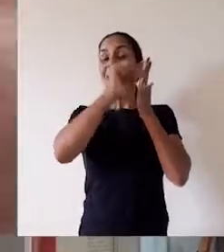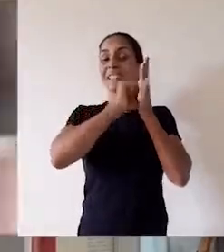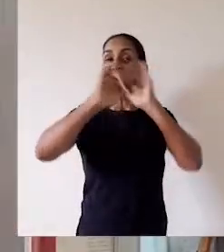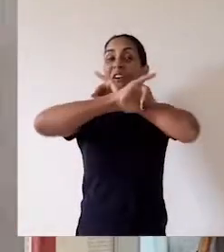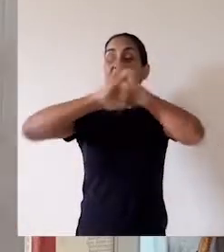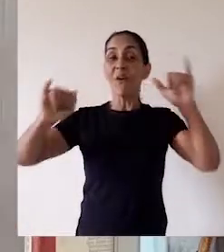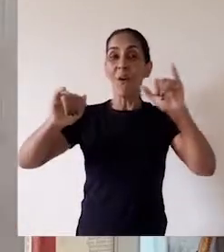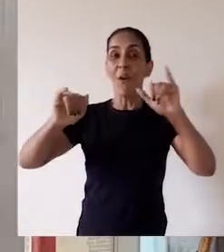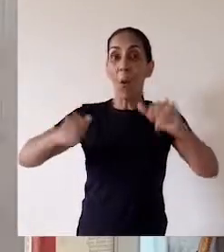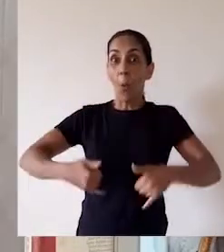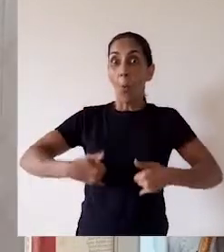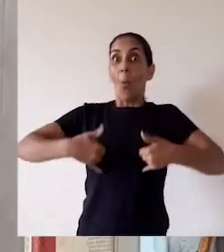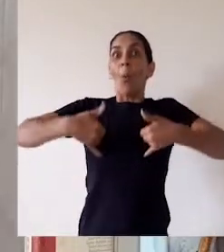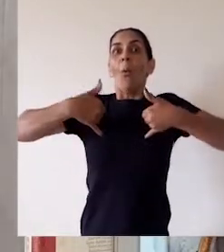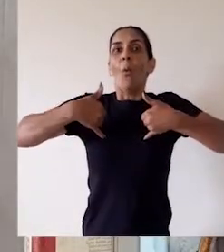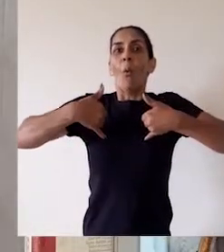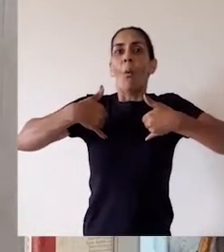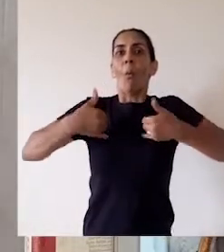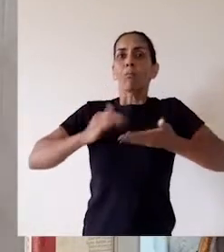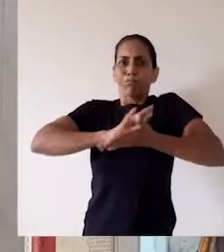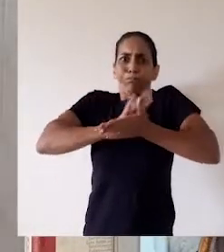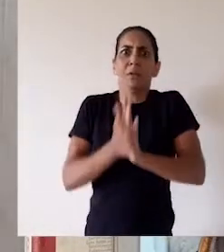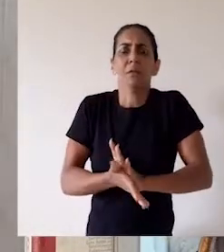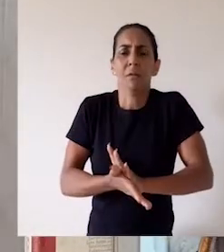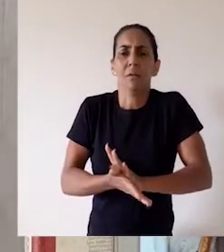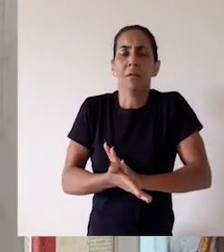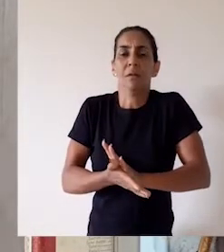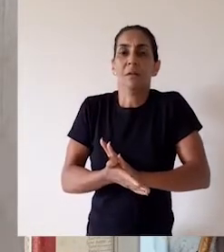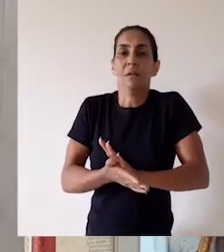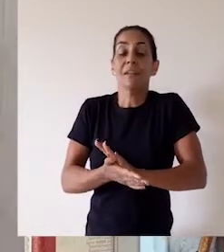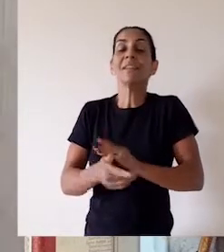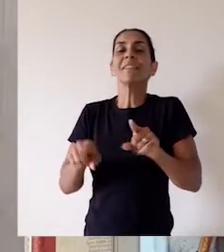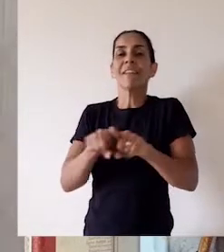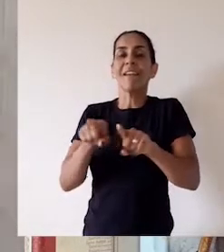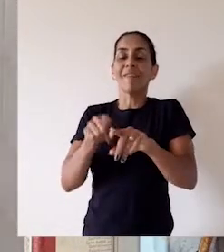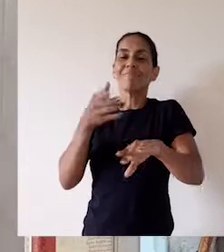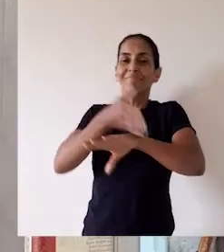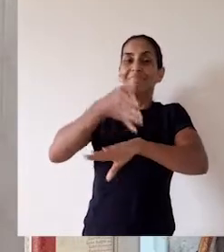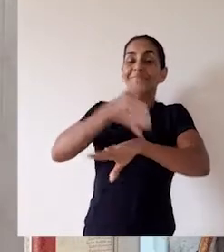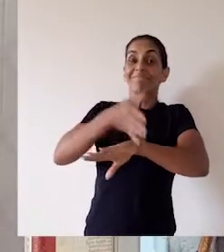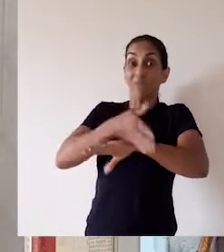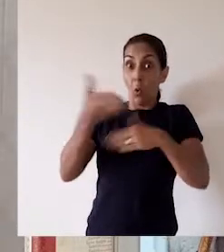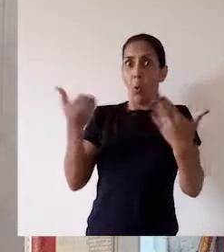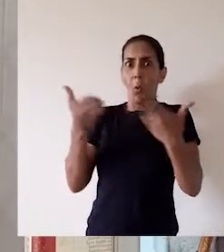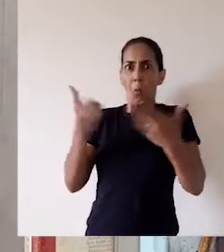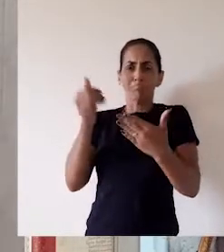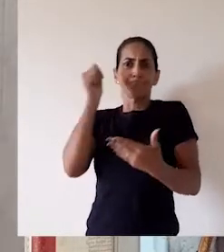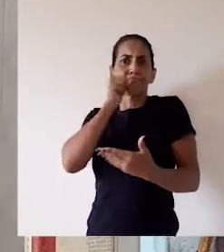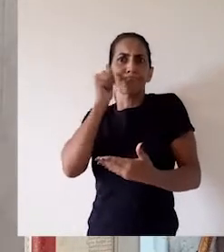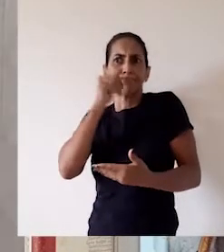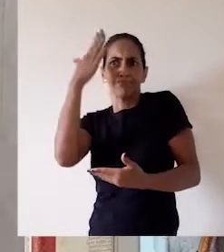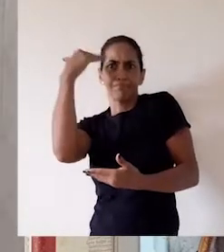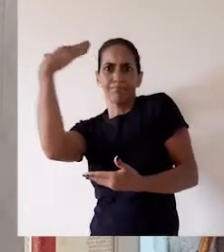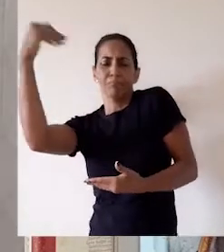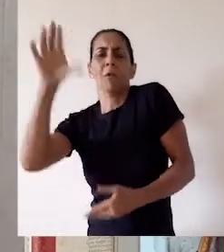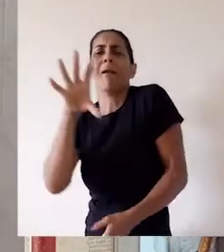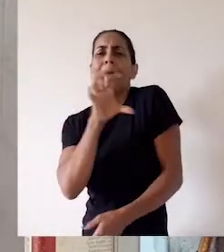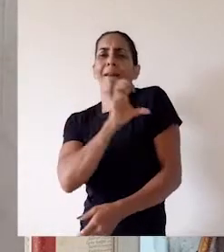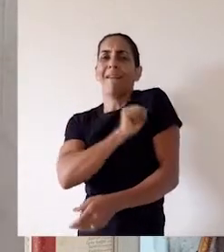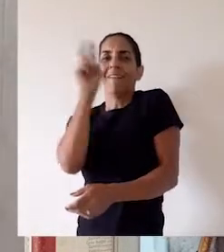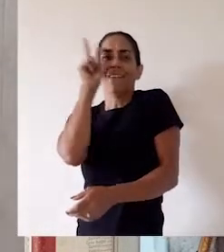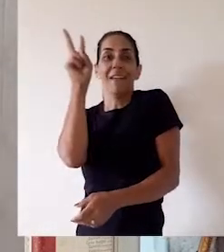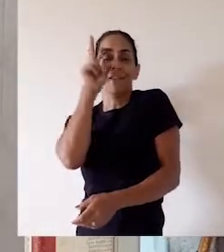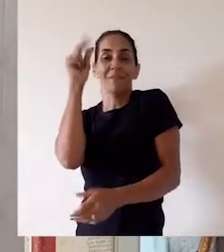pseudônimo de Uma Senhora. E em 1813, Razão e Sensibilidade teve a sua vez. Hoje ela é considerada uma das maiores